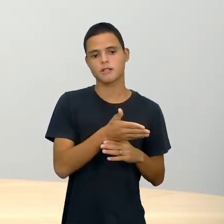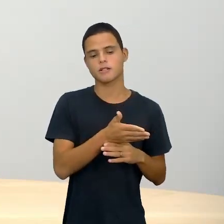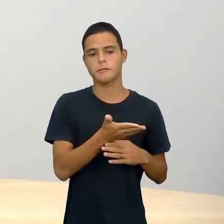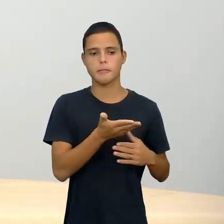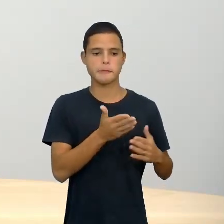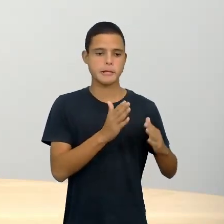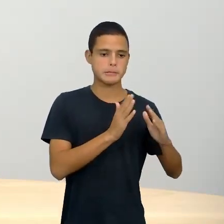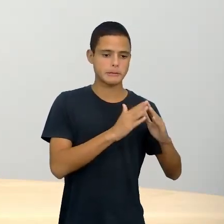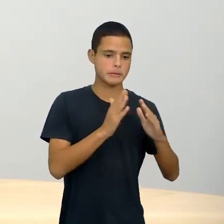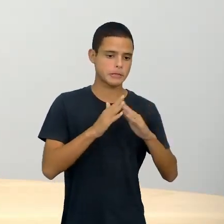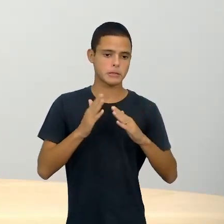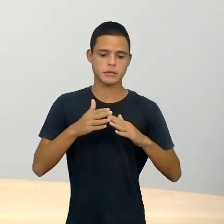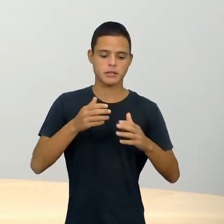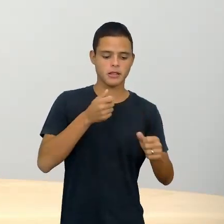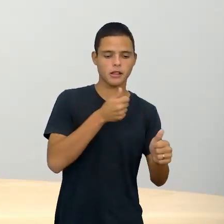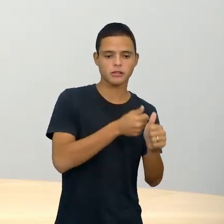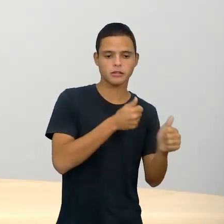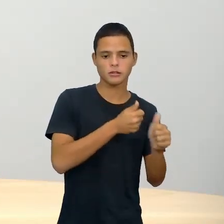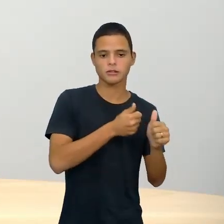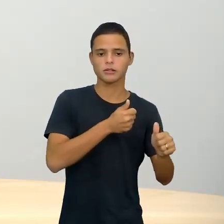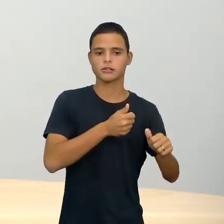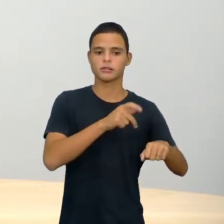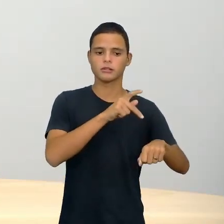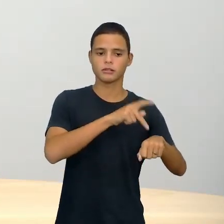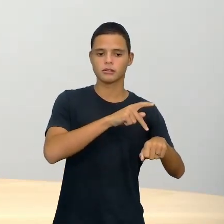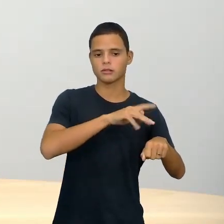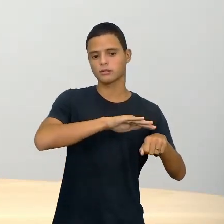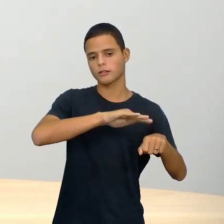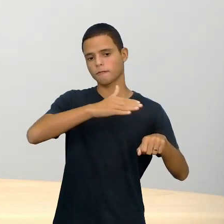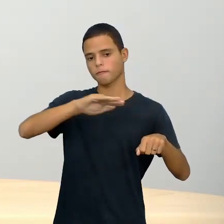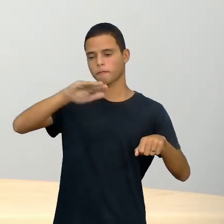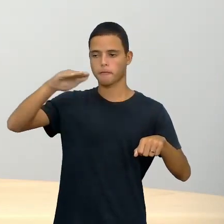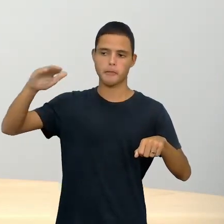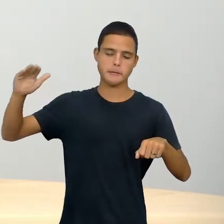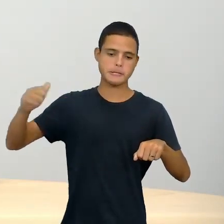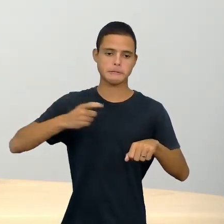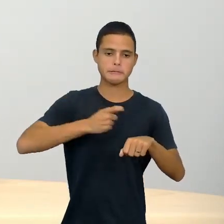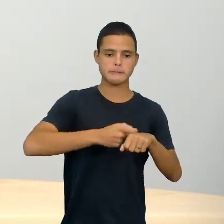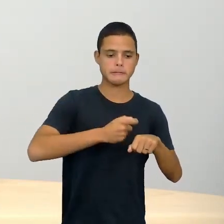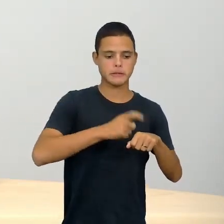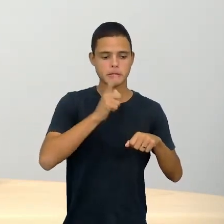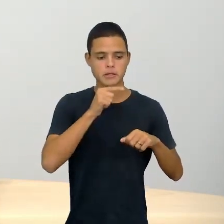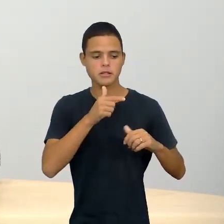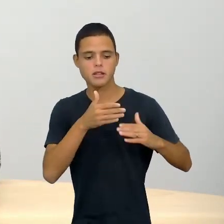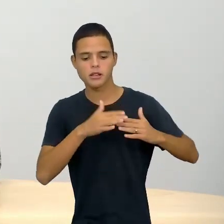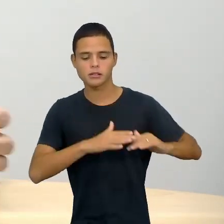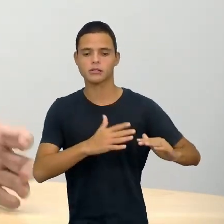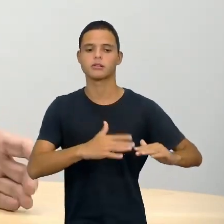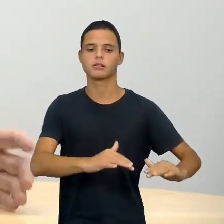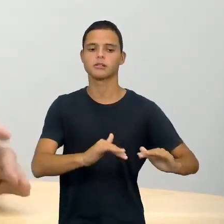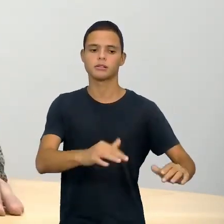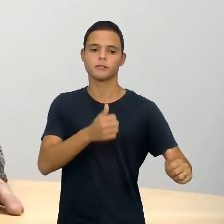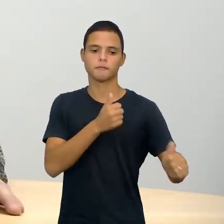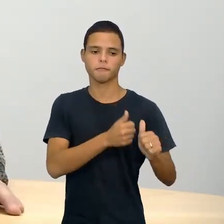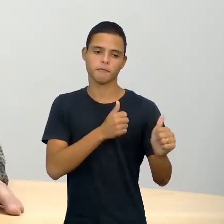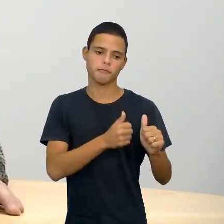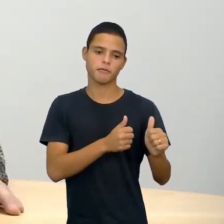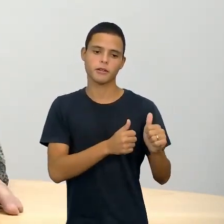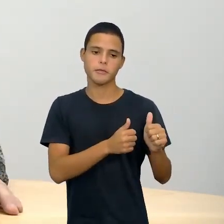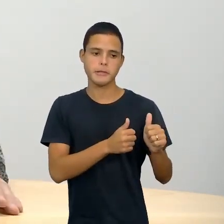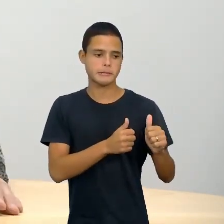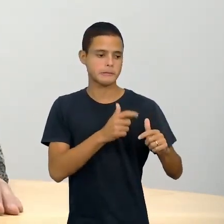encostas das montanhas, vai morar próximo a riachos, então ele está mais suscetível aos desastres